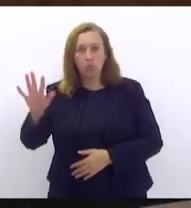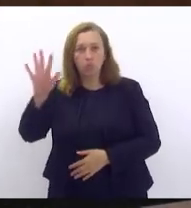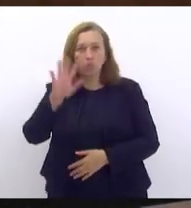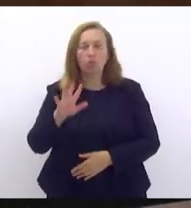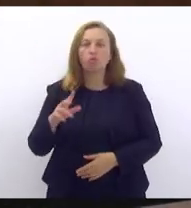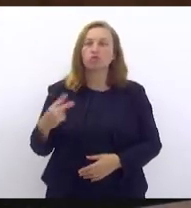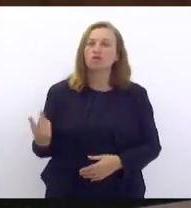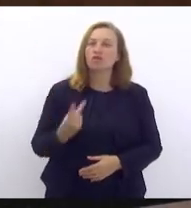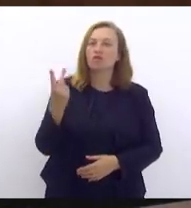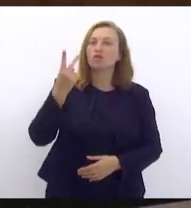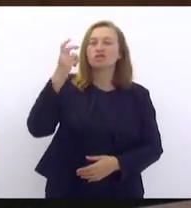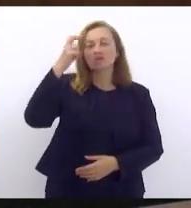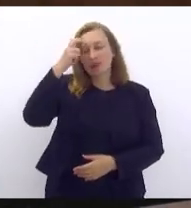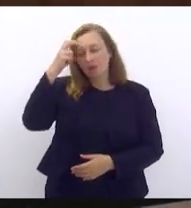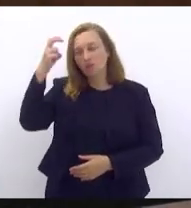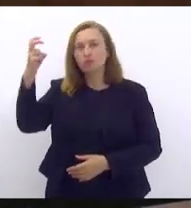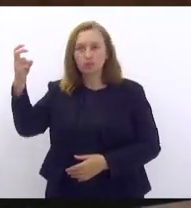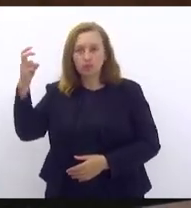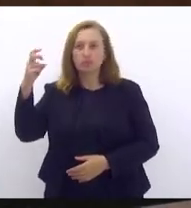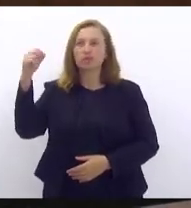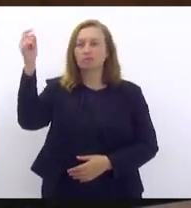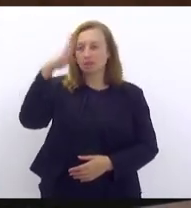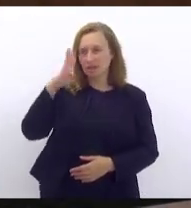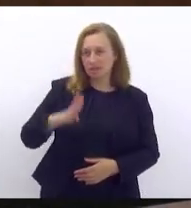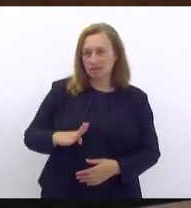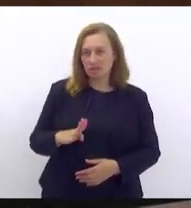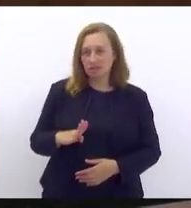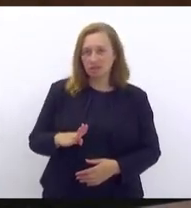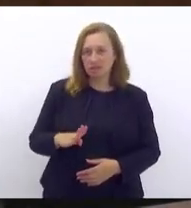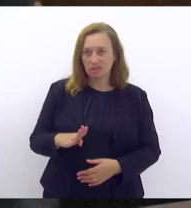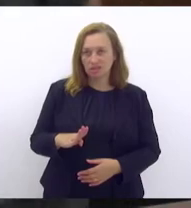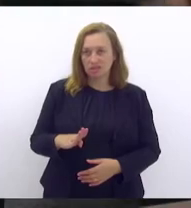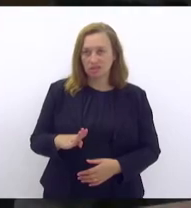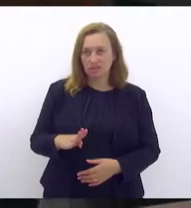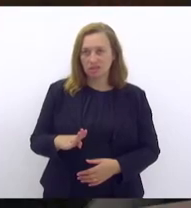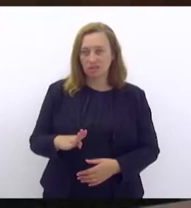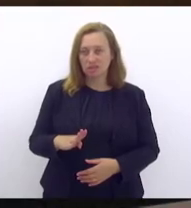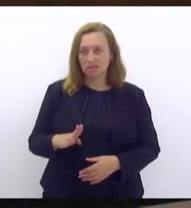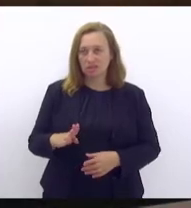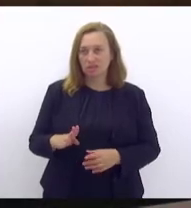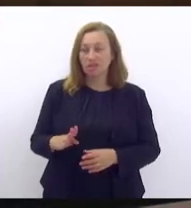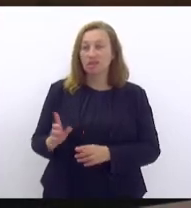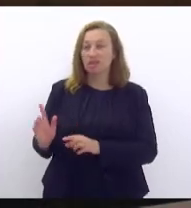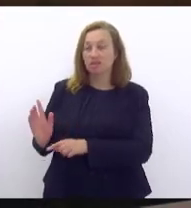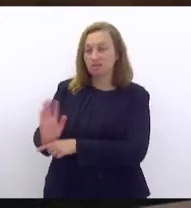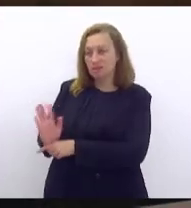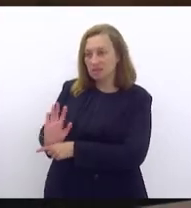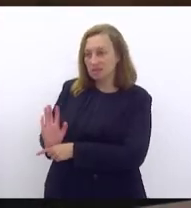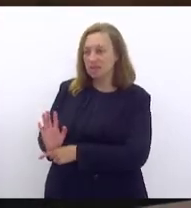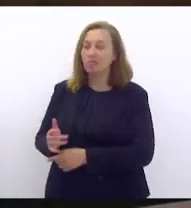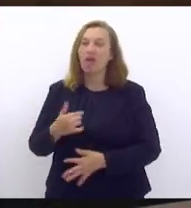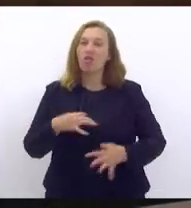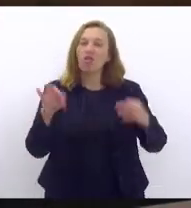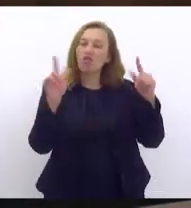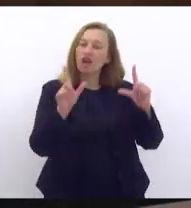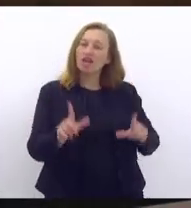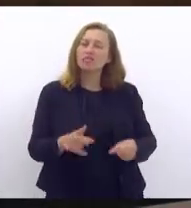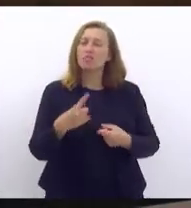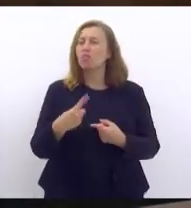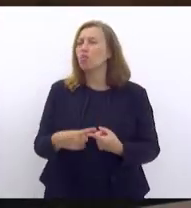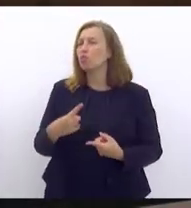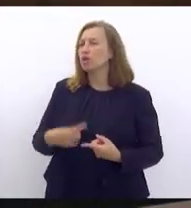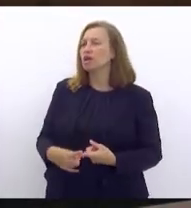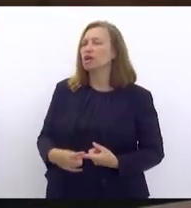da valorização da cultura brasileira na forma que vai em tela. Fico muito feliz porque,